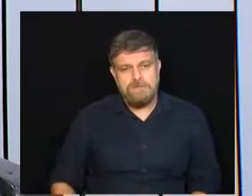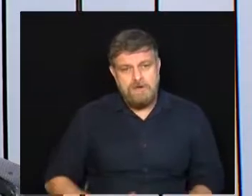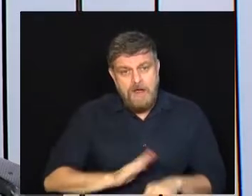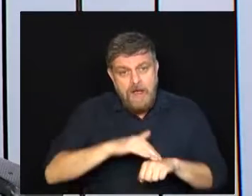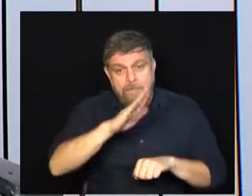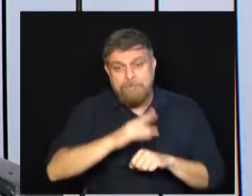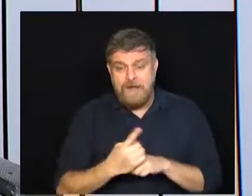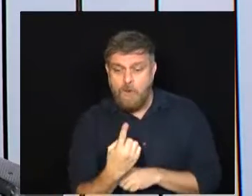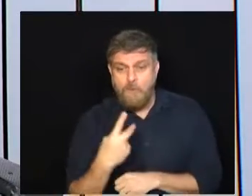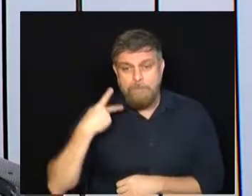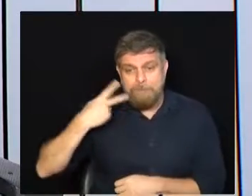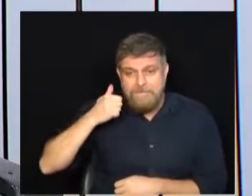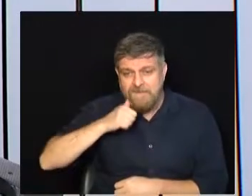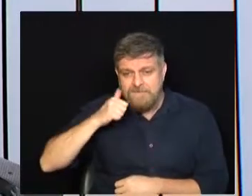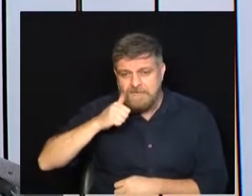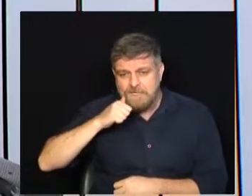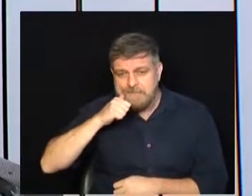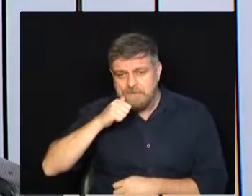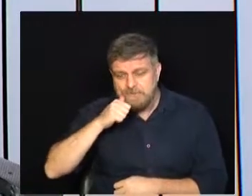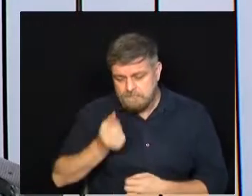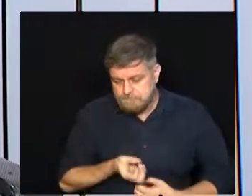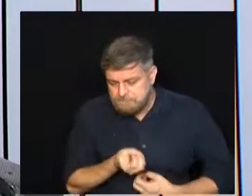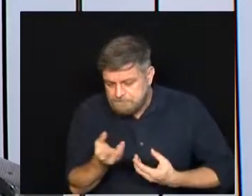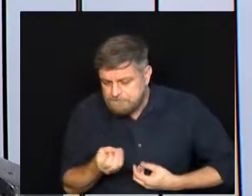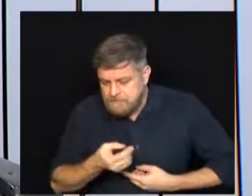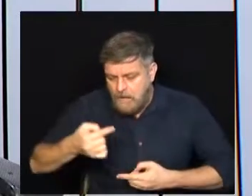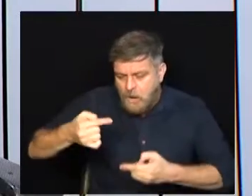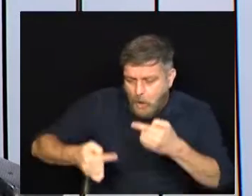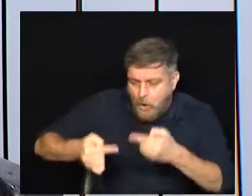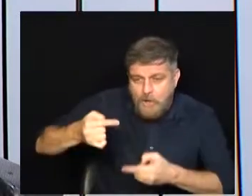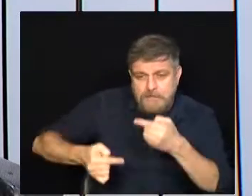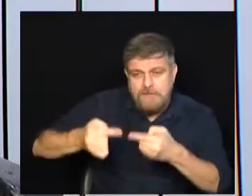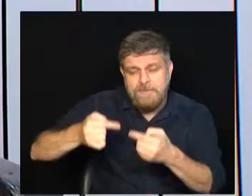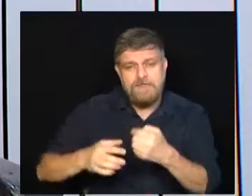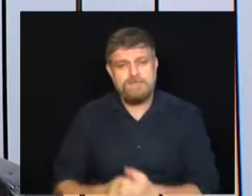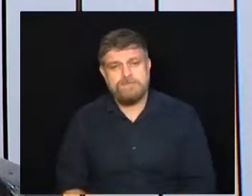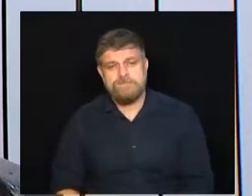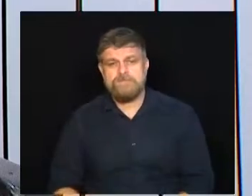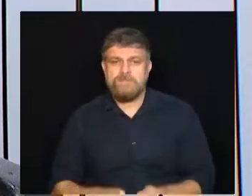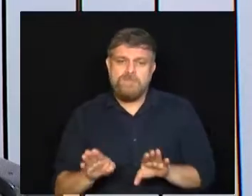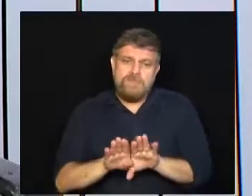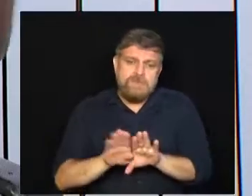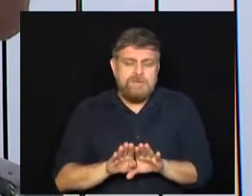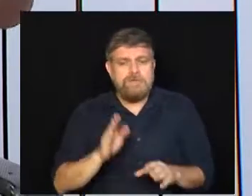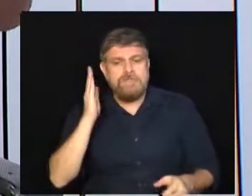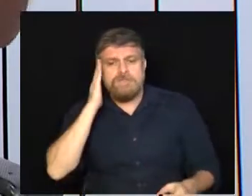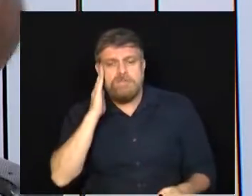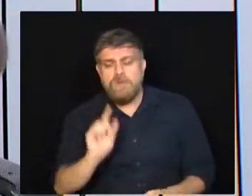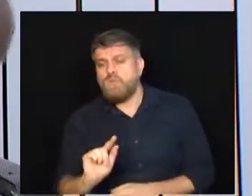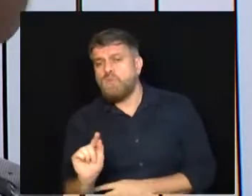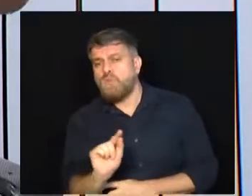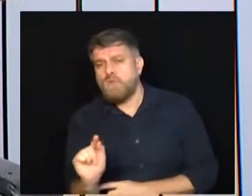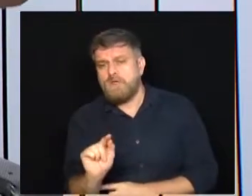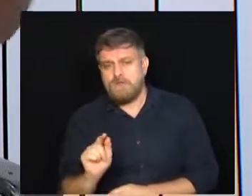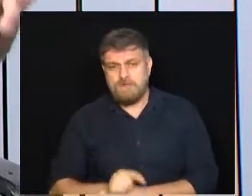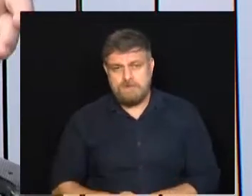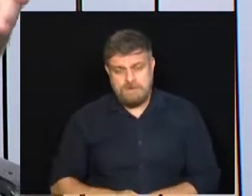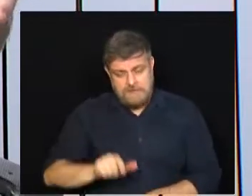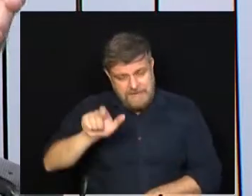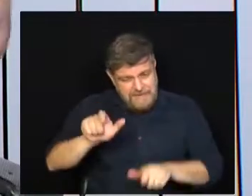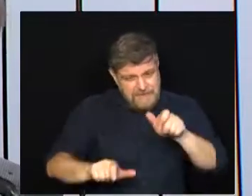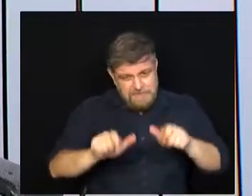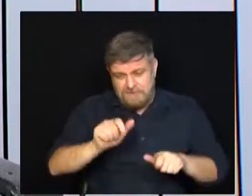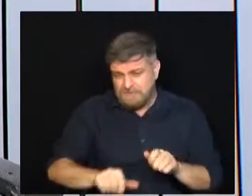uma vereadora trazendo esse debate para casa e reconhecendo o seguinte: as pessoas, primeiro,